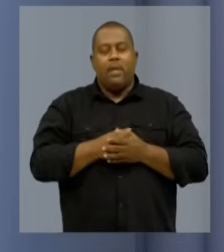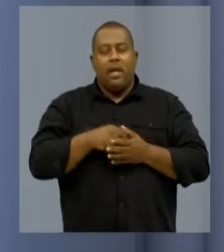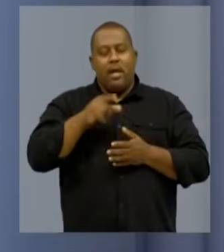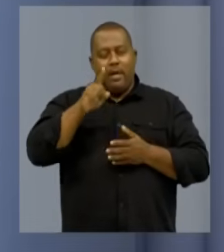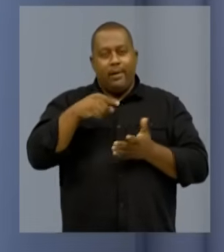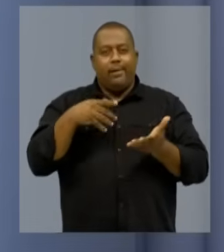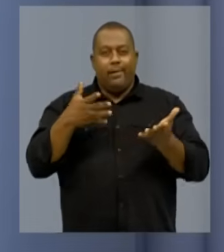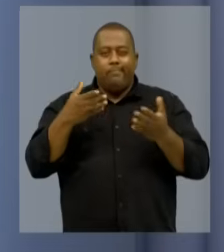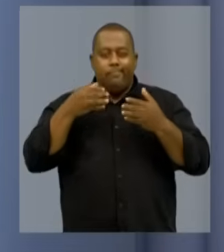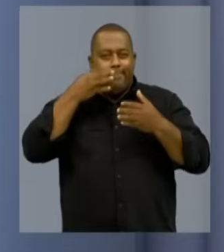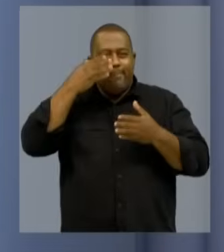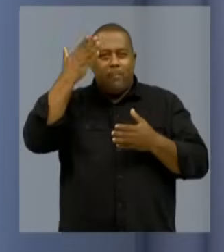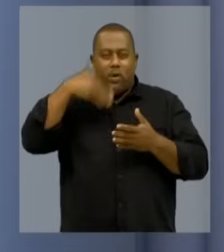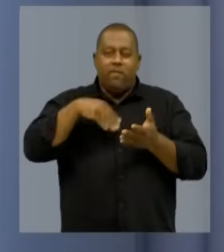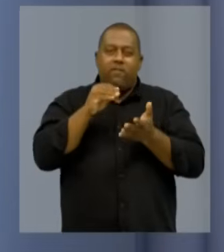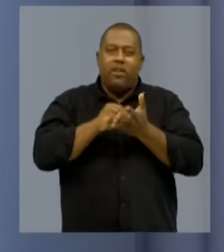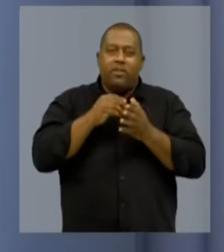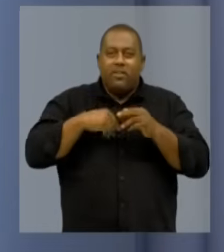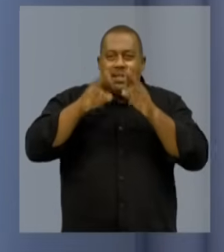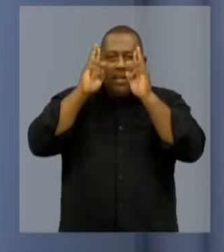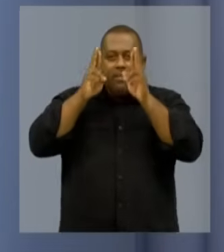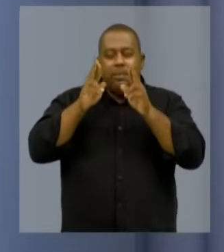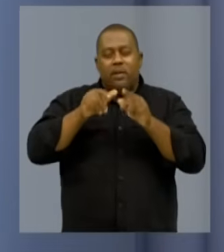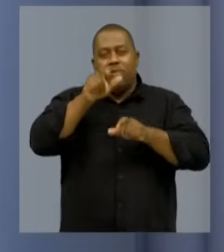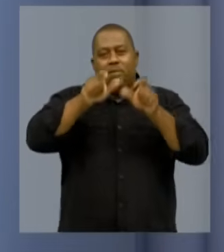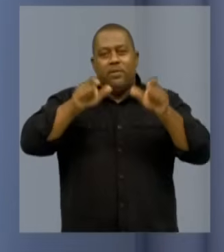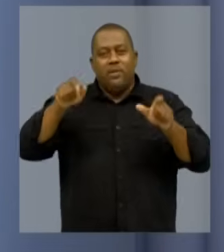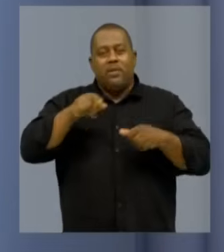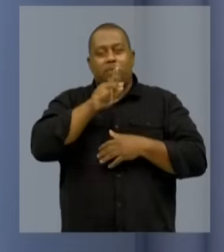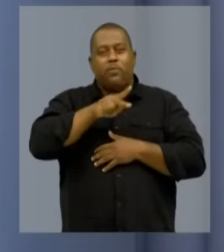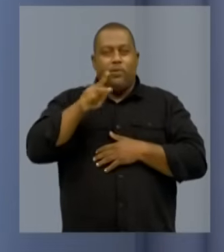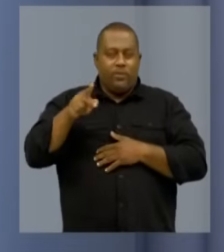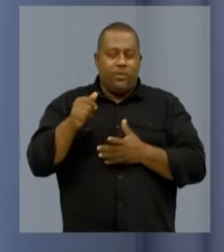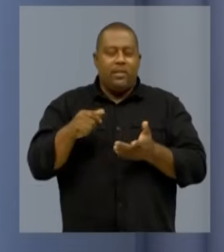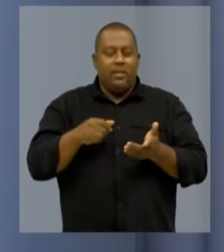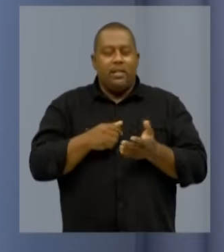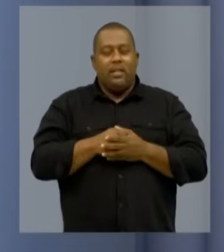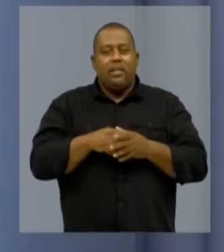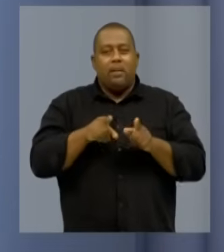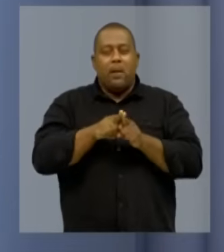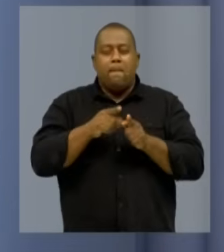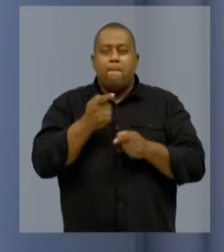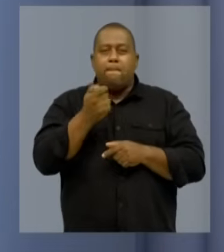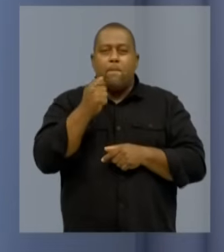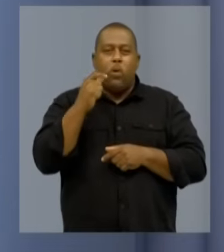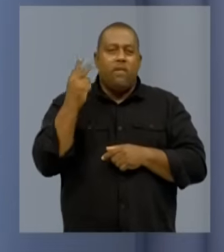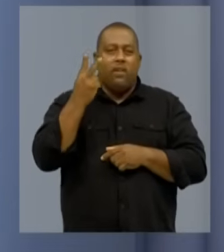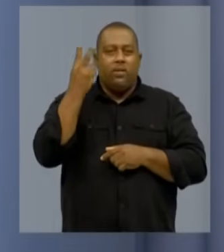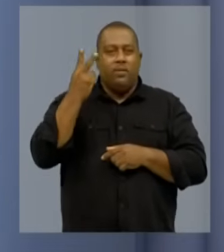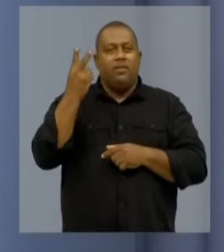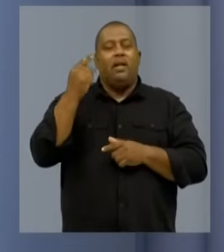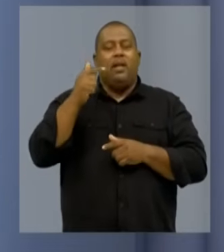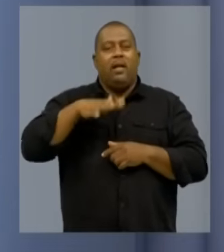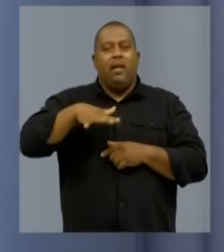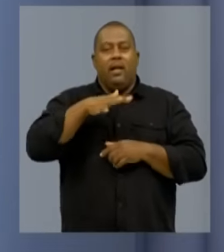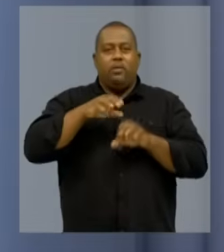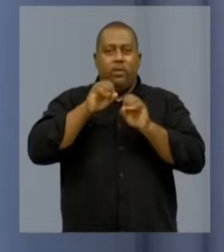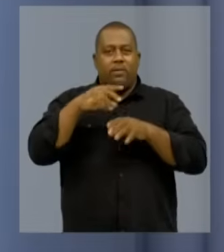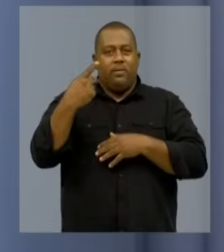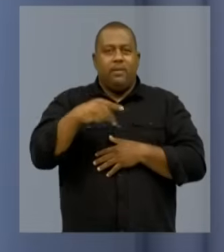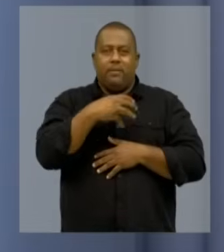uma demonstração de desrespeito aos professores, isso é uma demonstração da pouca valorização que se dá à educação na